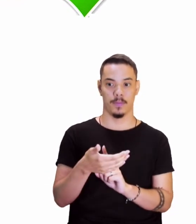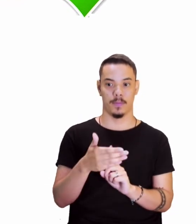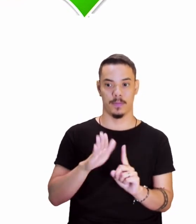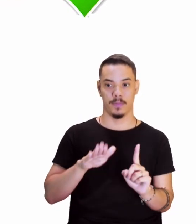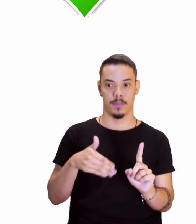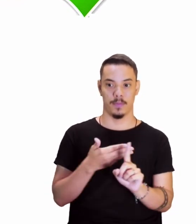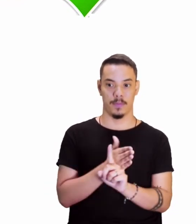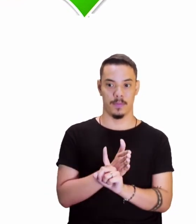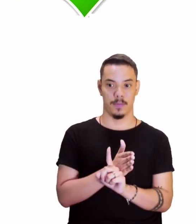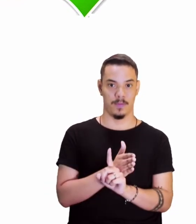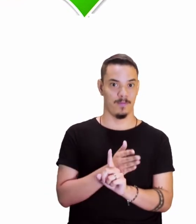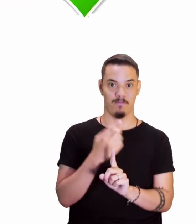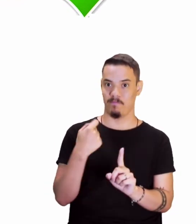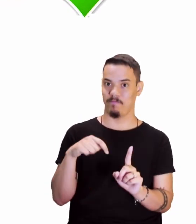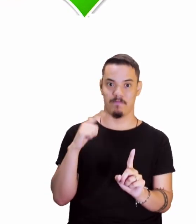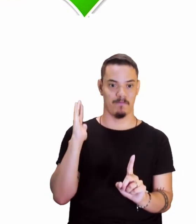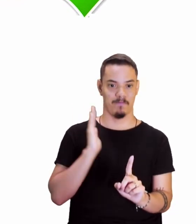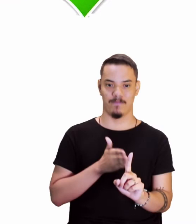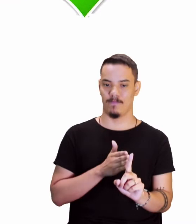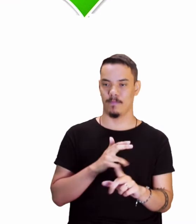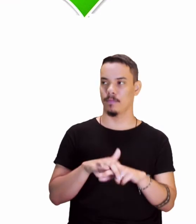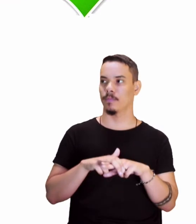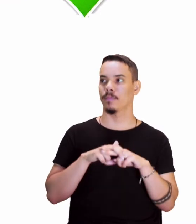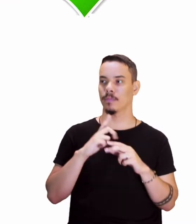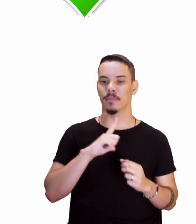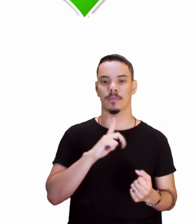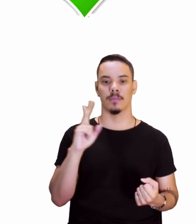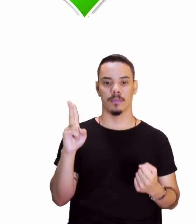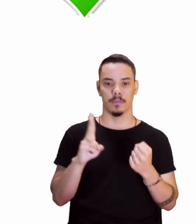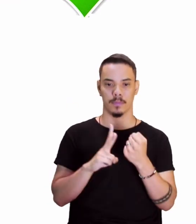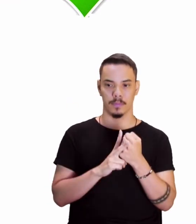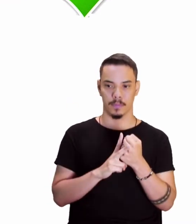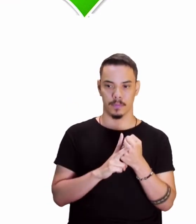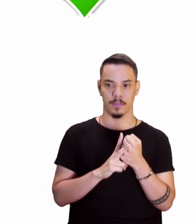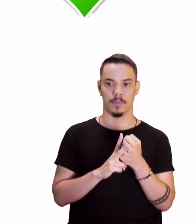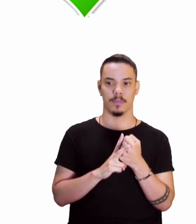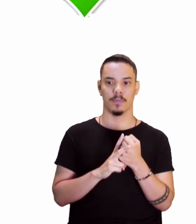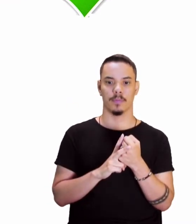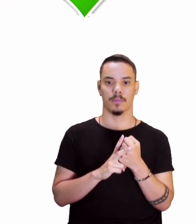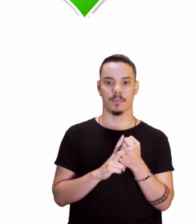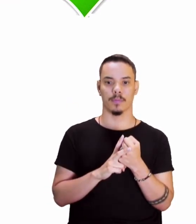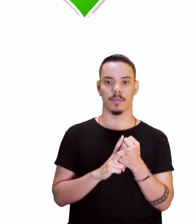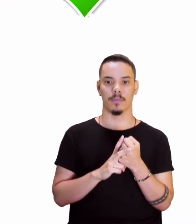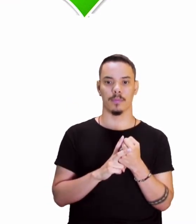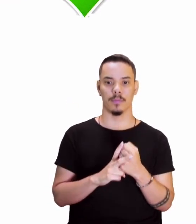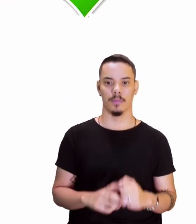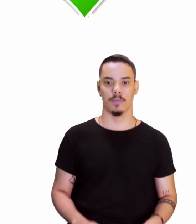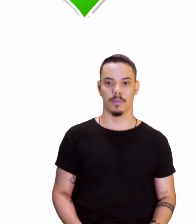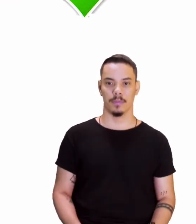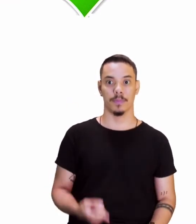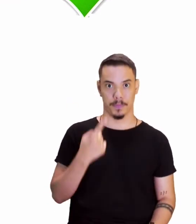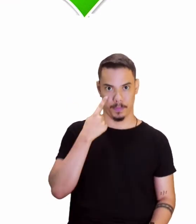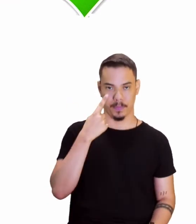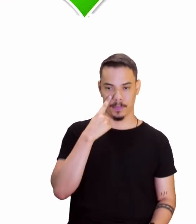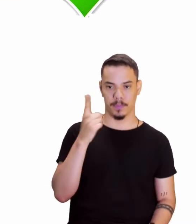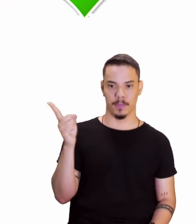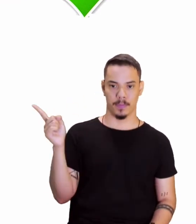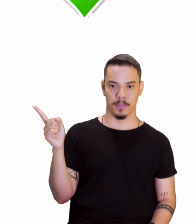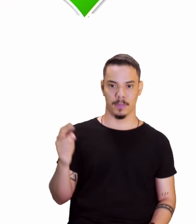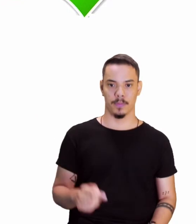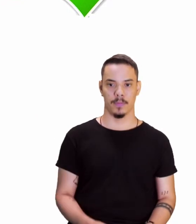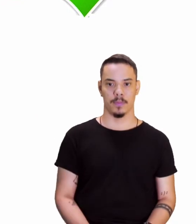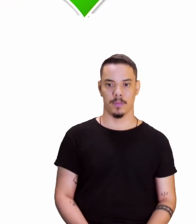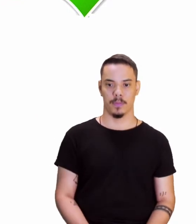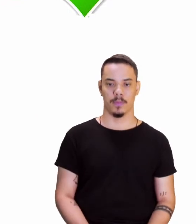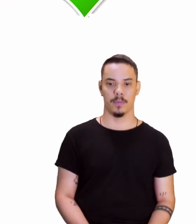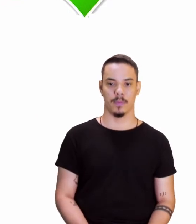a preposição. Então, ele pode ser verbo transitivo, aqui verbo transitivo indireto, vou